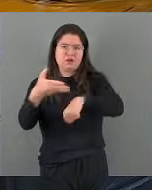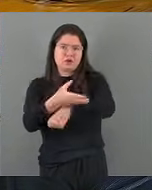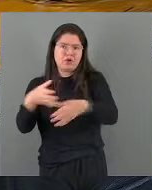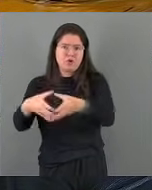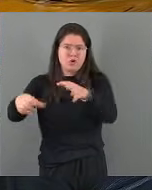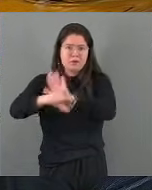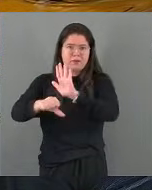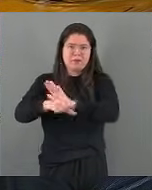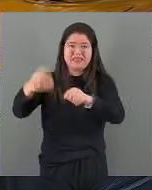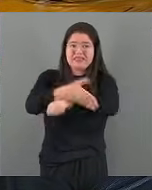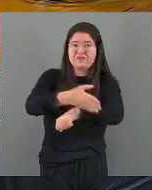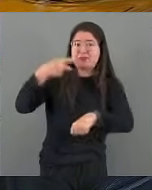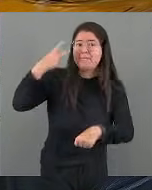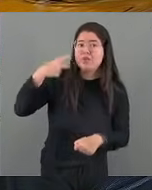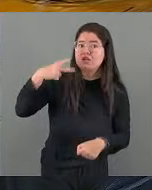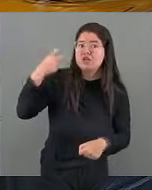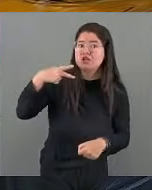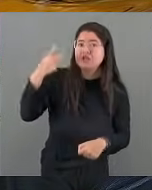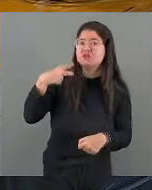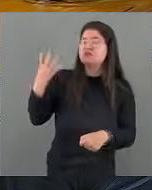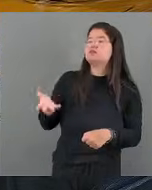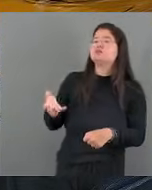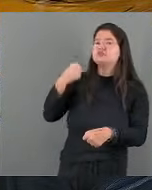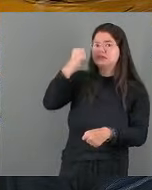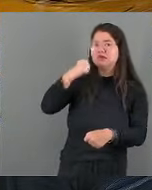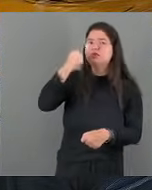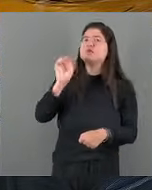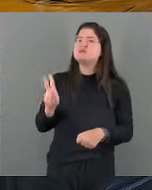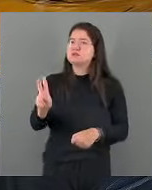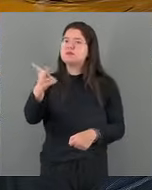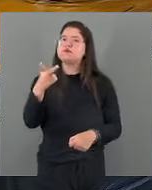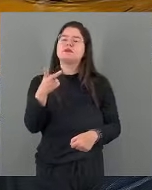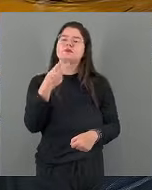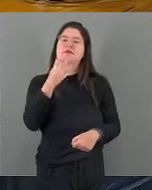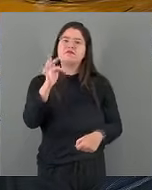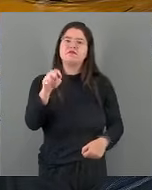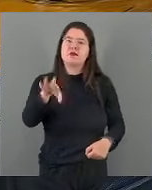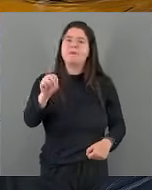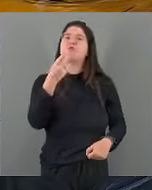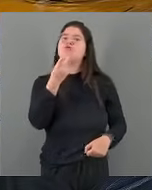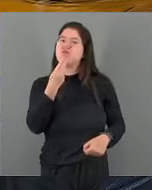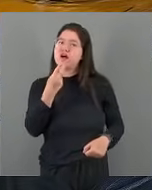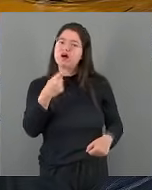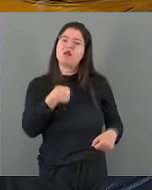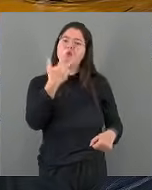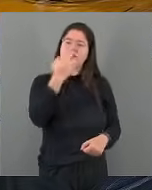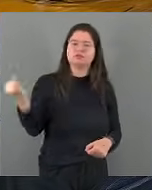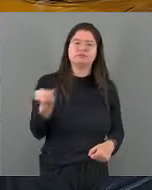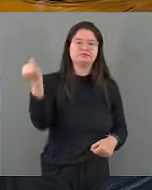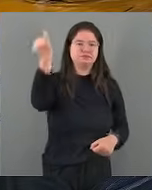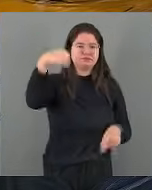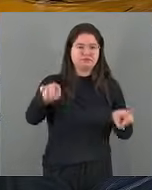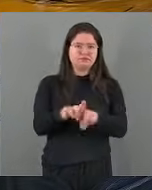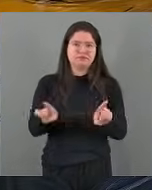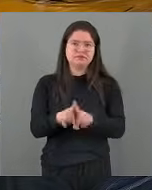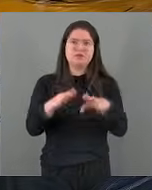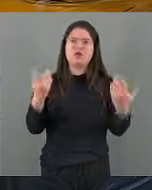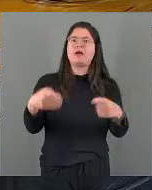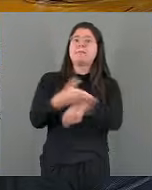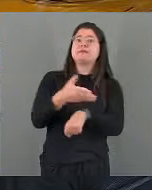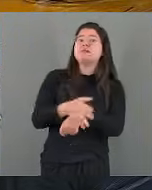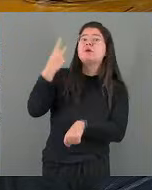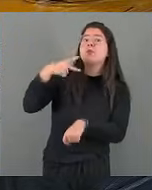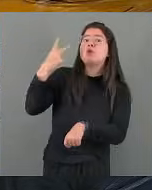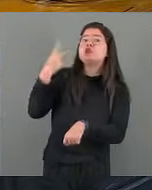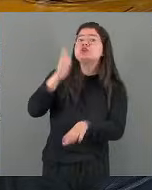estruturas políticas? O senador Fabiano Contarato sempre faz questão de enfatizar, e eu acho importante isso, qual é a participação política